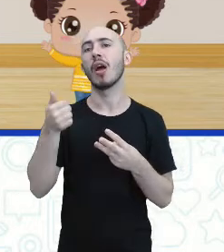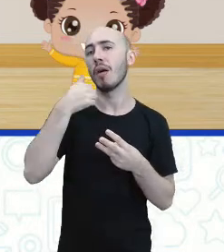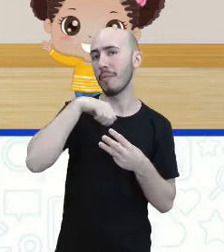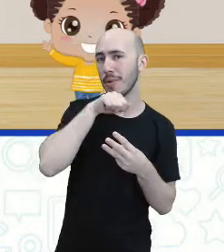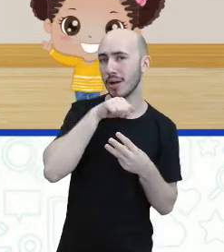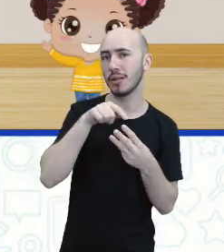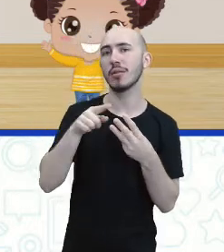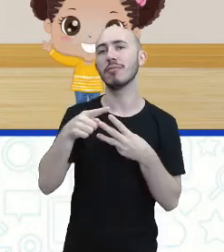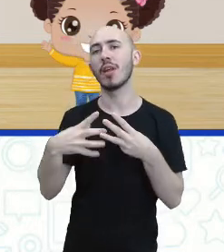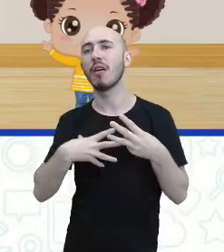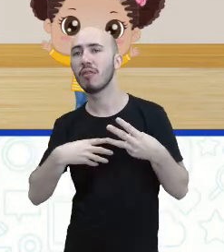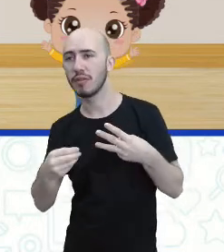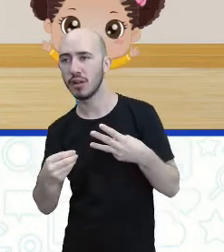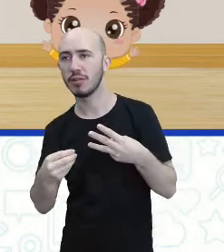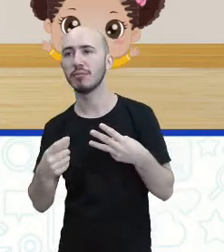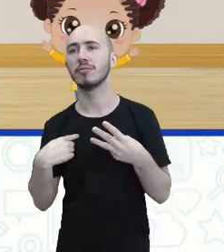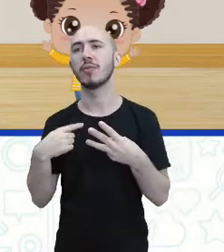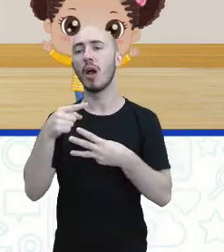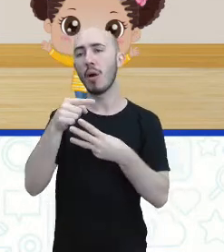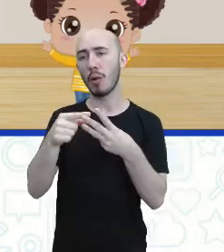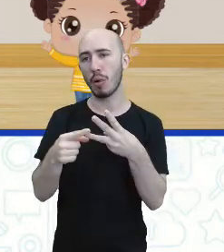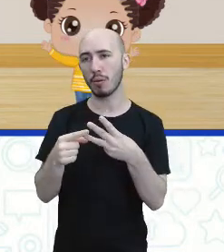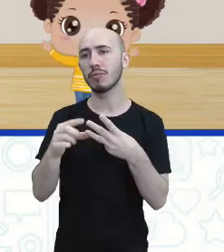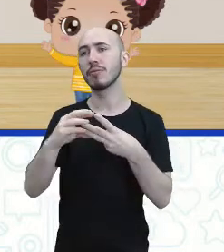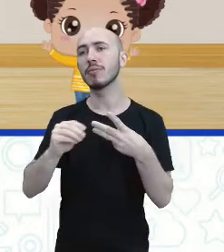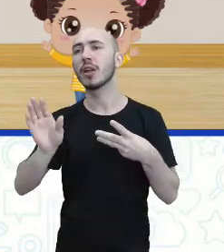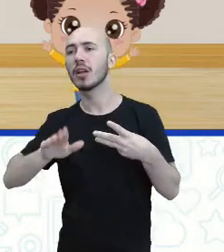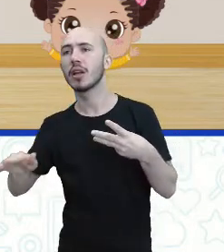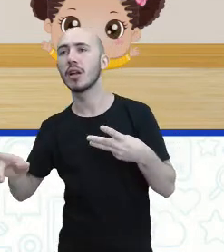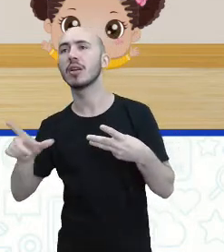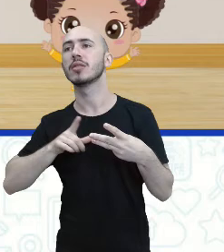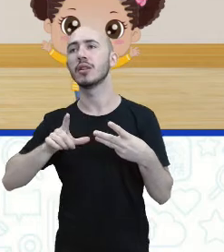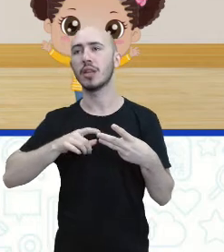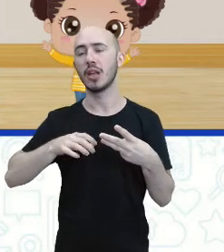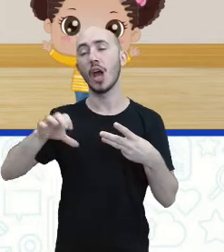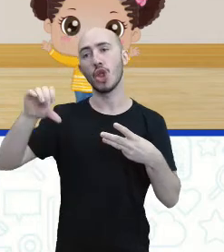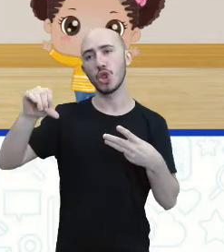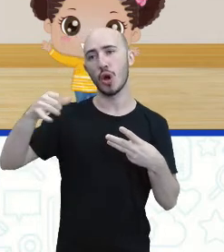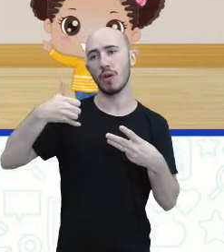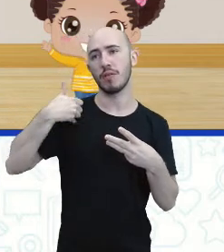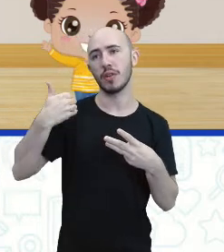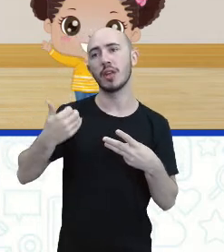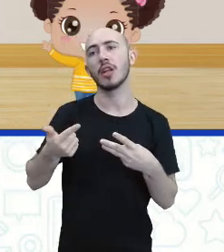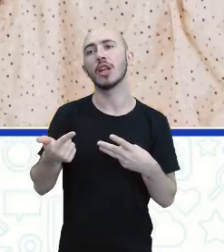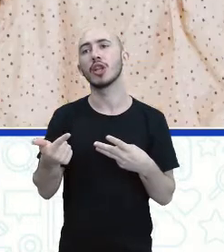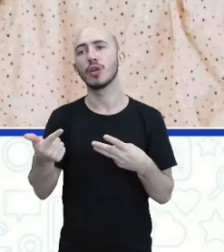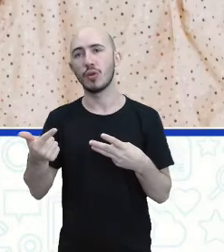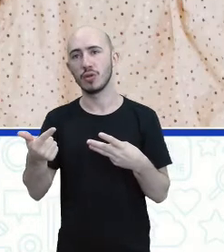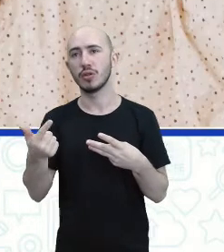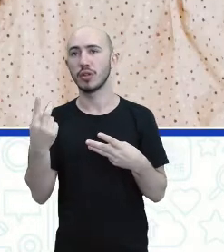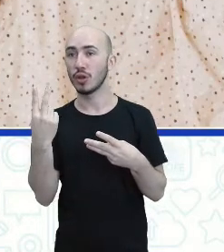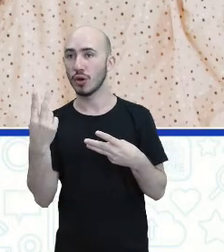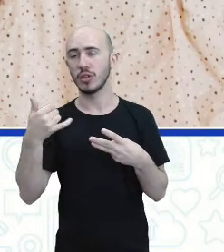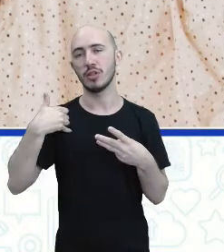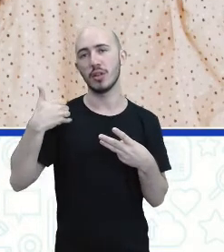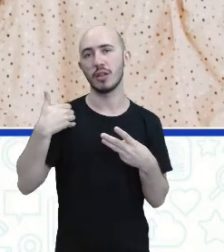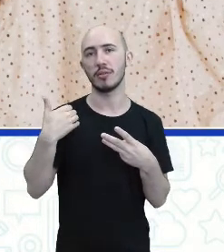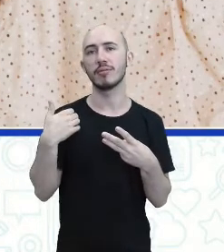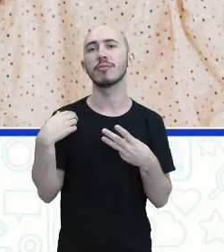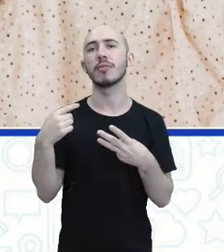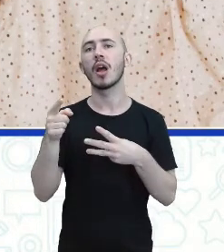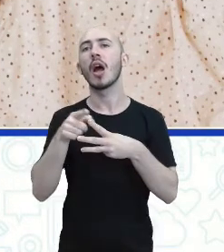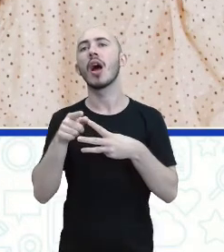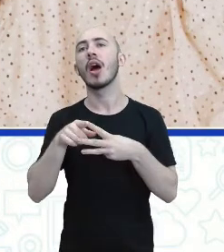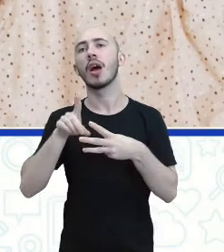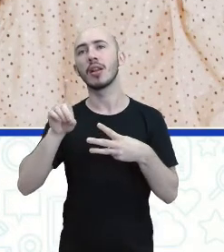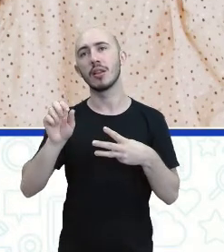necessidades diversas. As crianças têm, respectivamente, 9 e 2 anos de idade. Dalva,